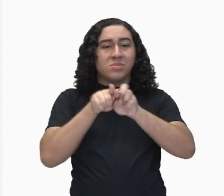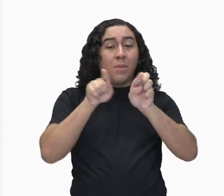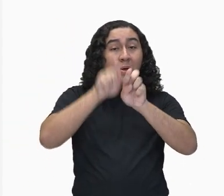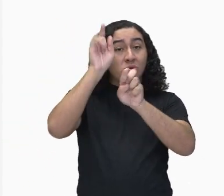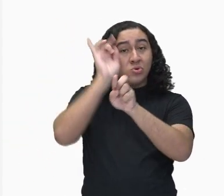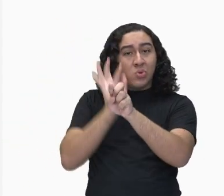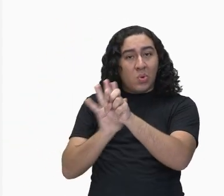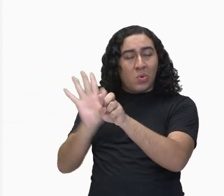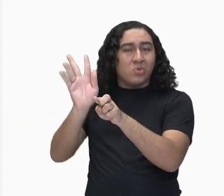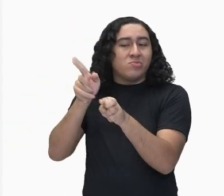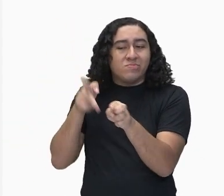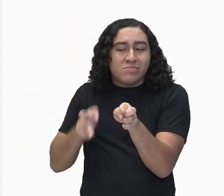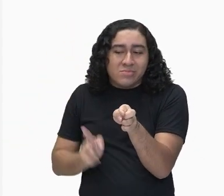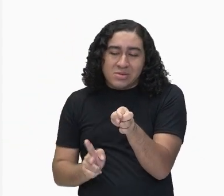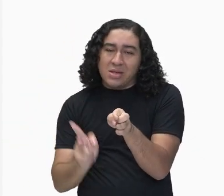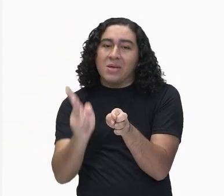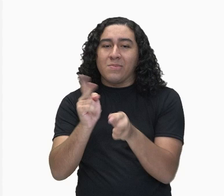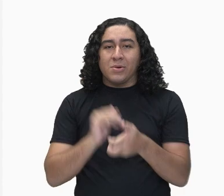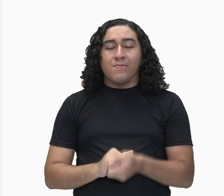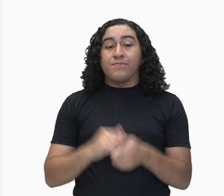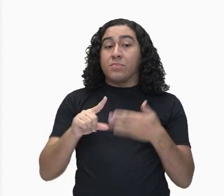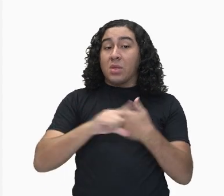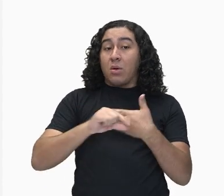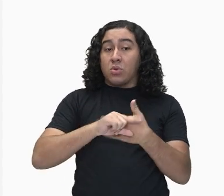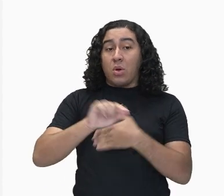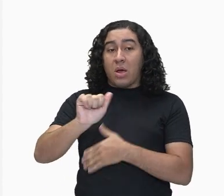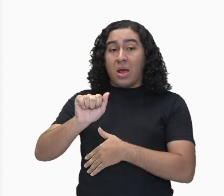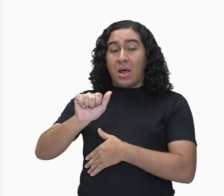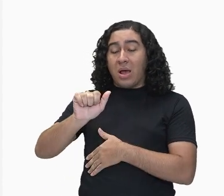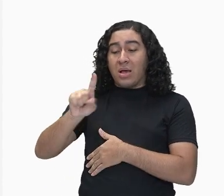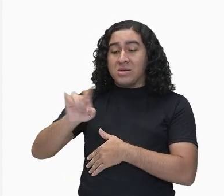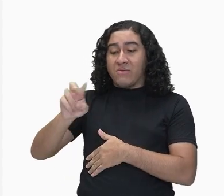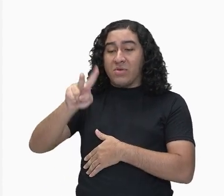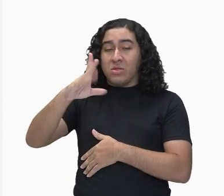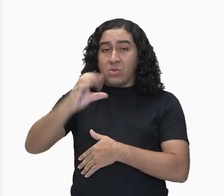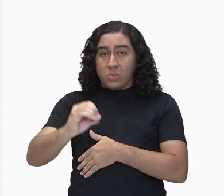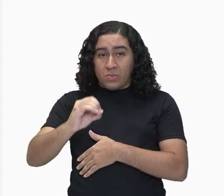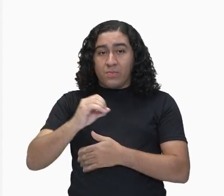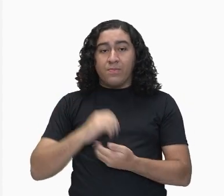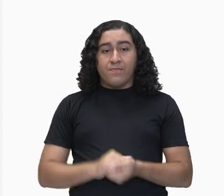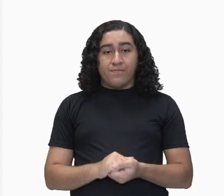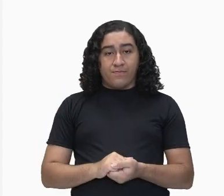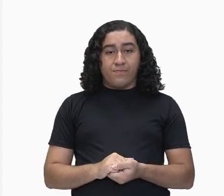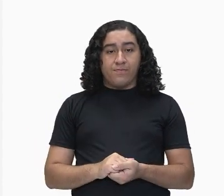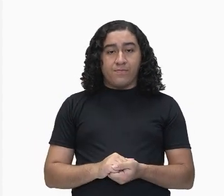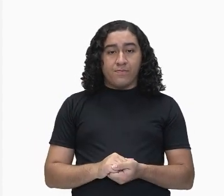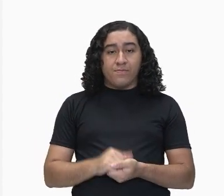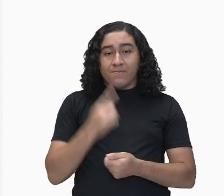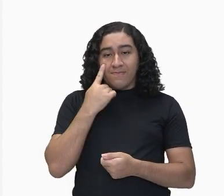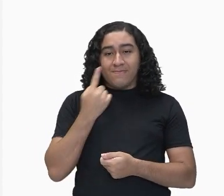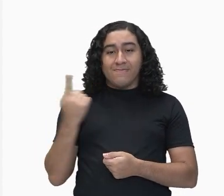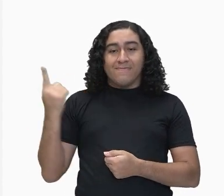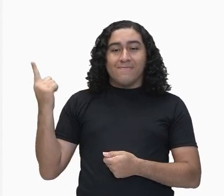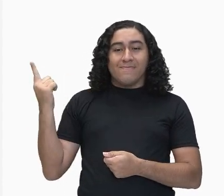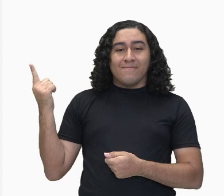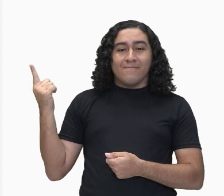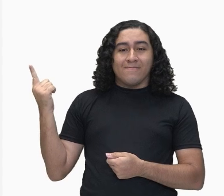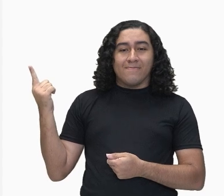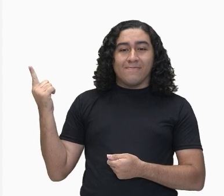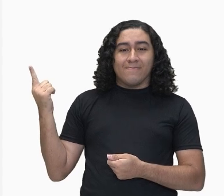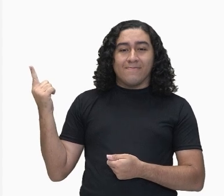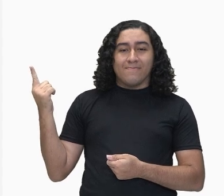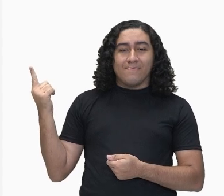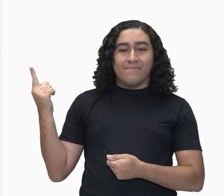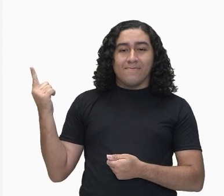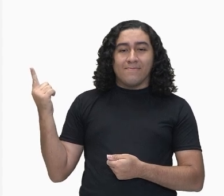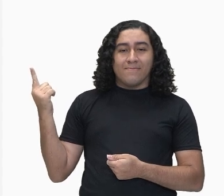morrerei sorrindo. Azevedo Álvares de Pálida Luz, in Lira dos 20 anos, São